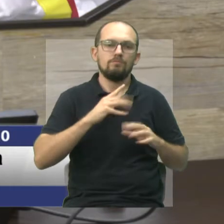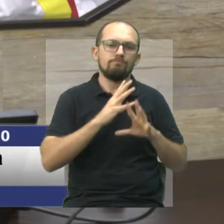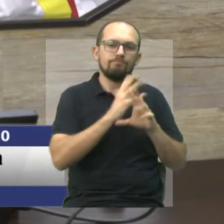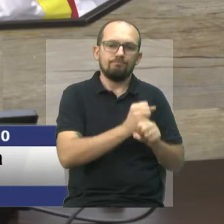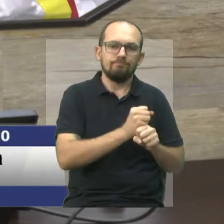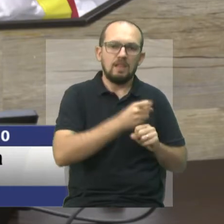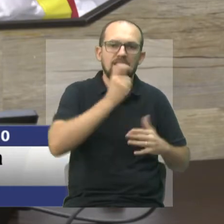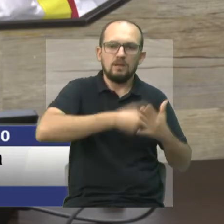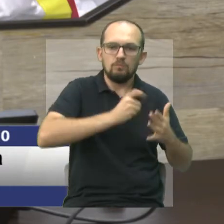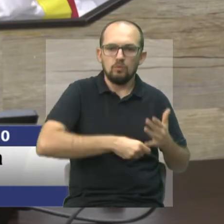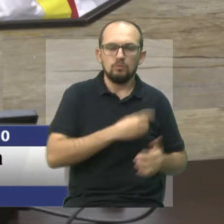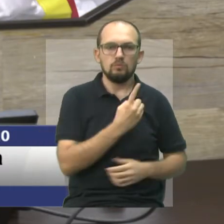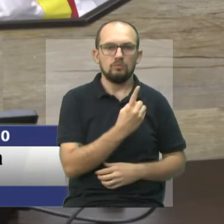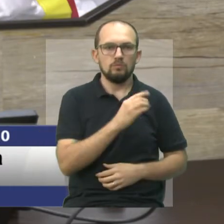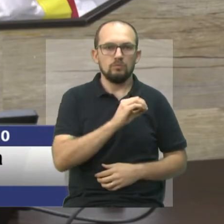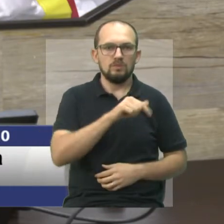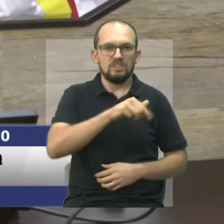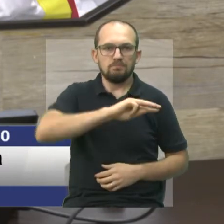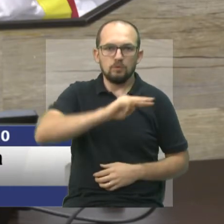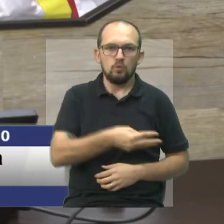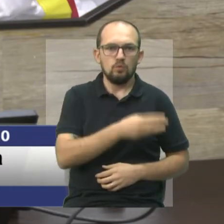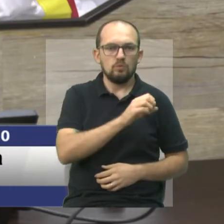de